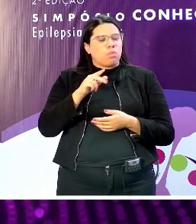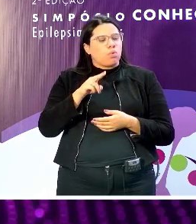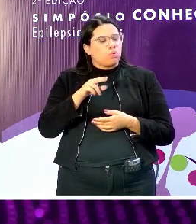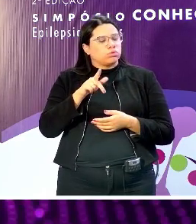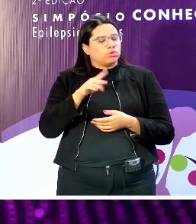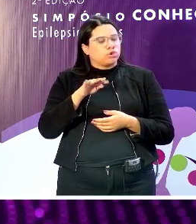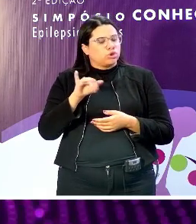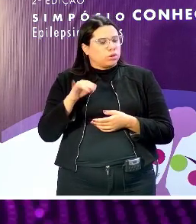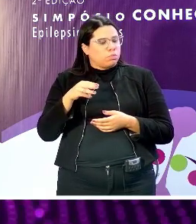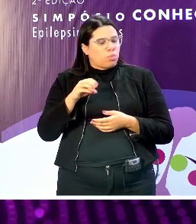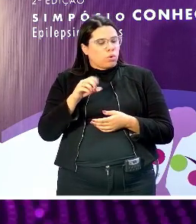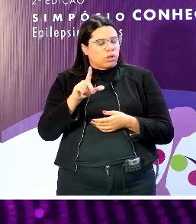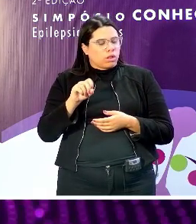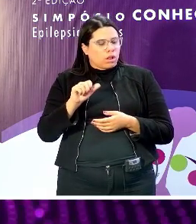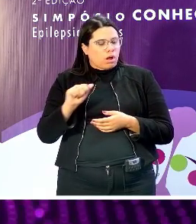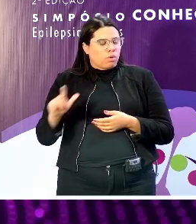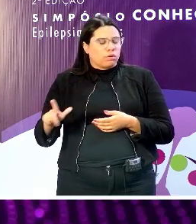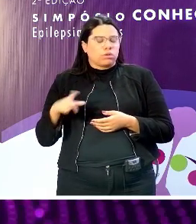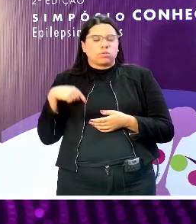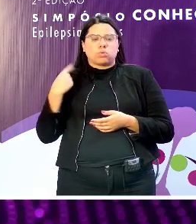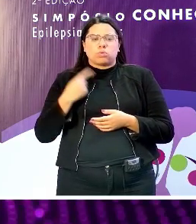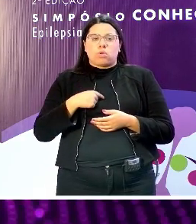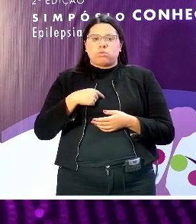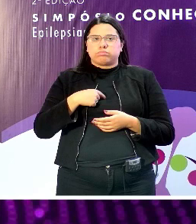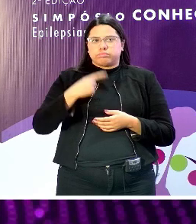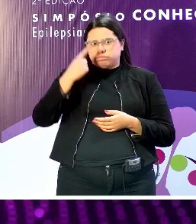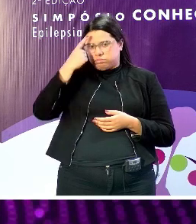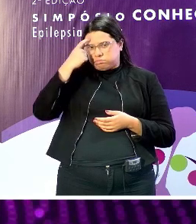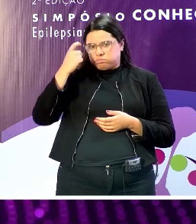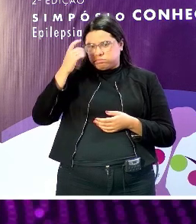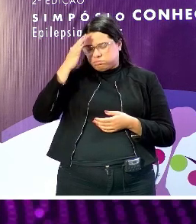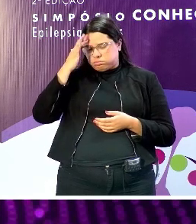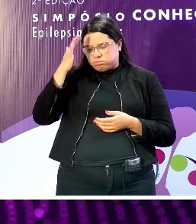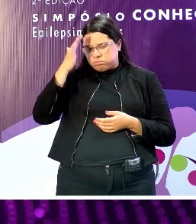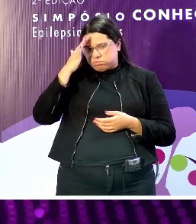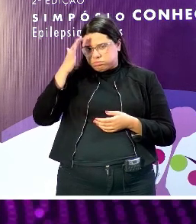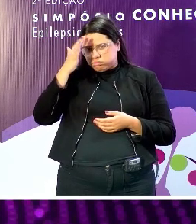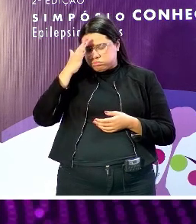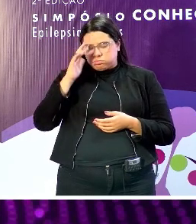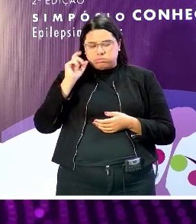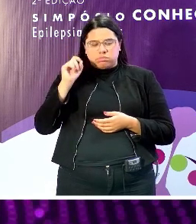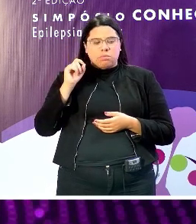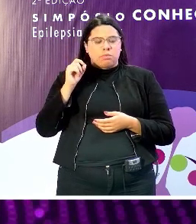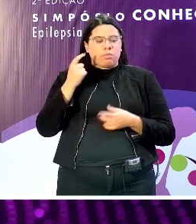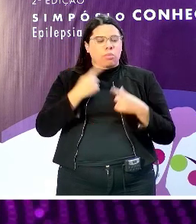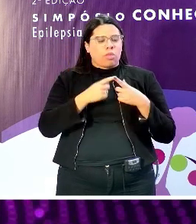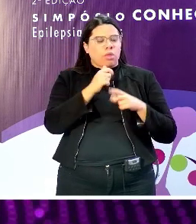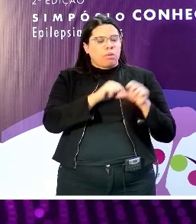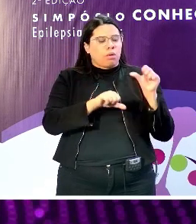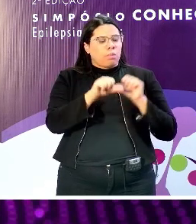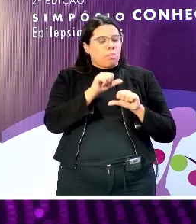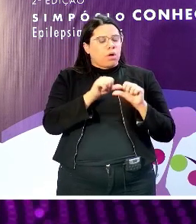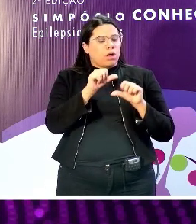a gente hipotetiza, por ele estar alterando a possibilidade